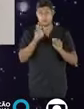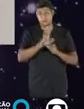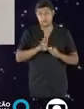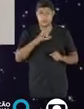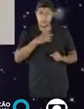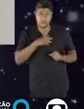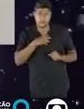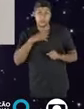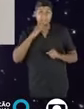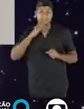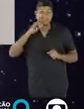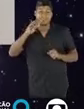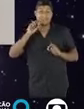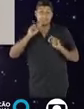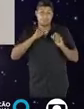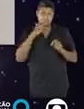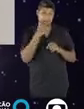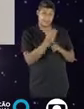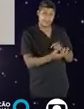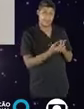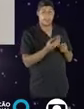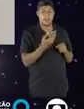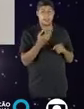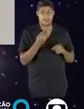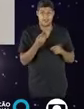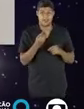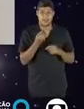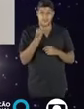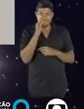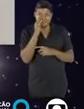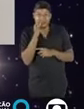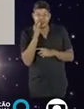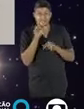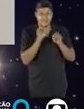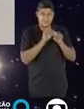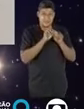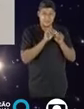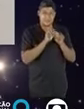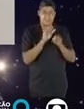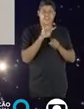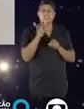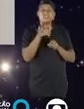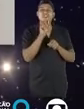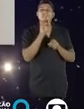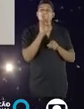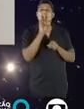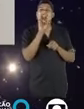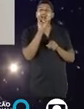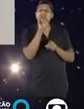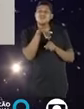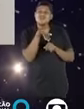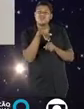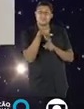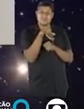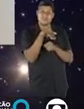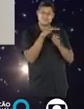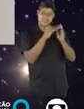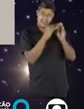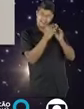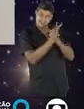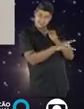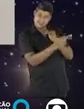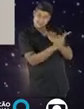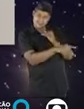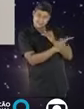ou seja, cultiva aí para colocar nas plantas, né, fazer uma horta em casa. Então, nunca jogar fora